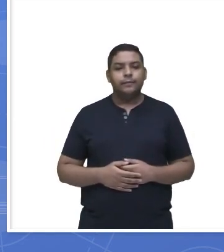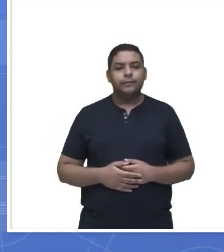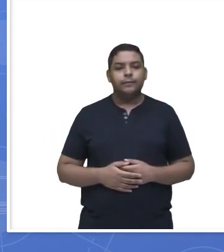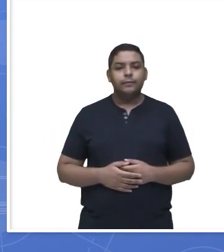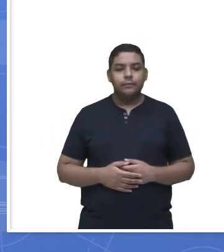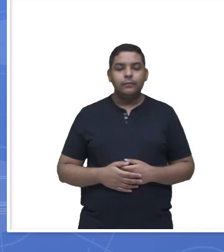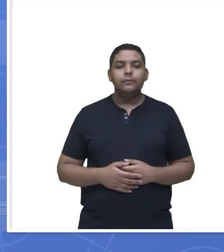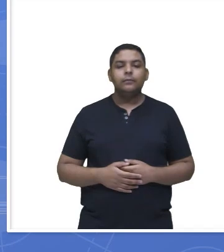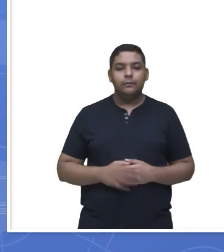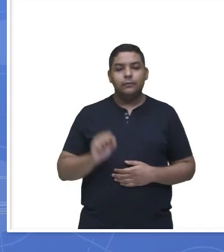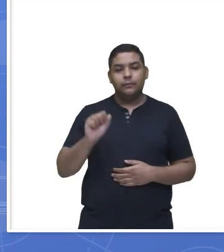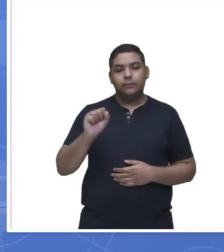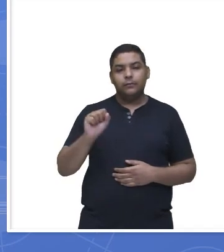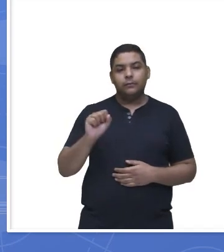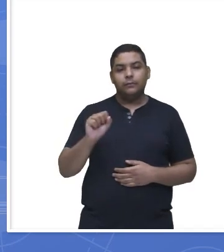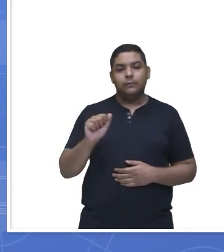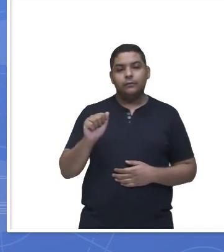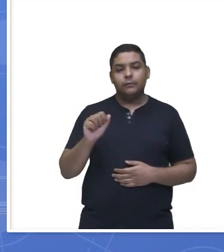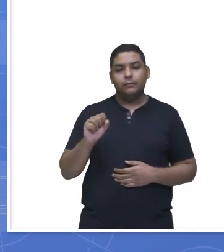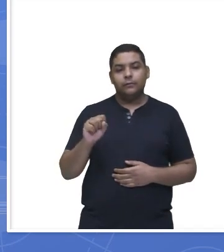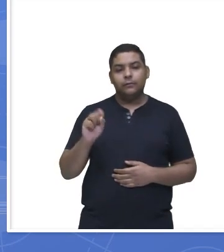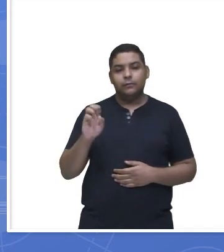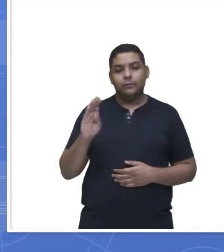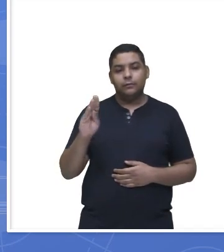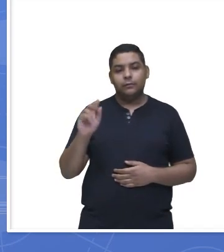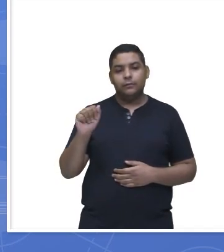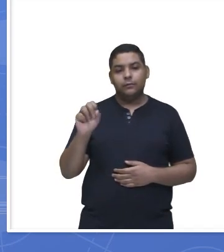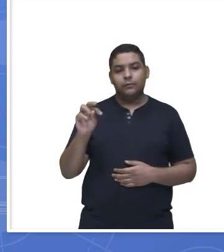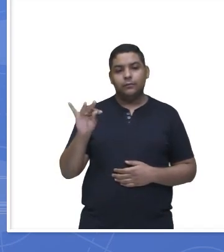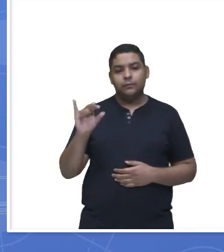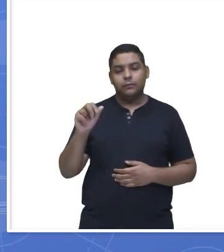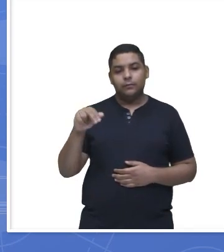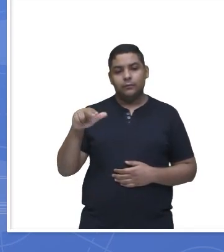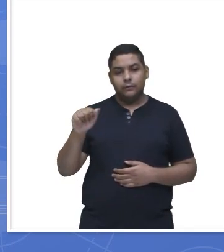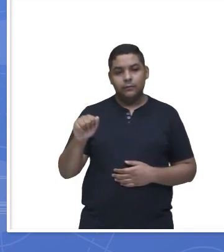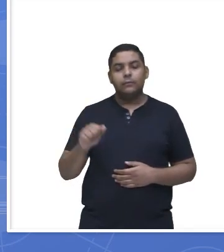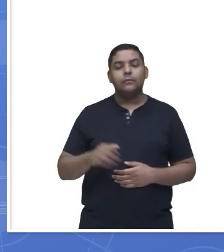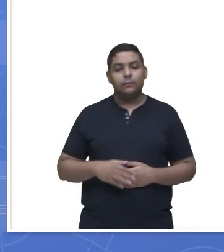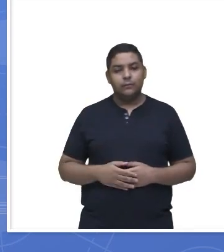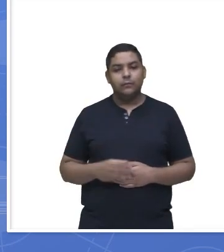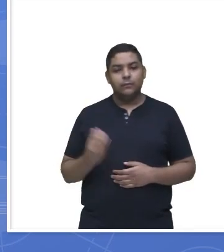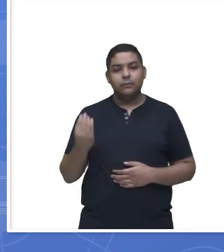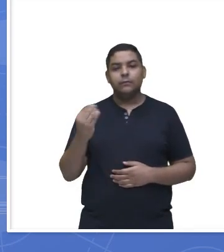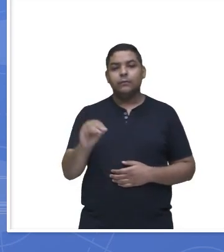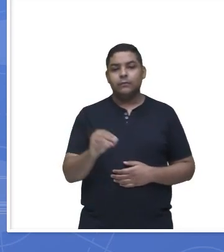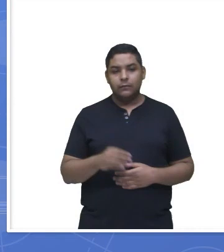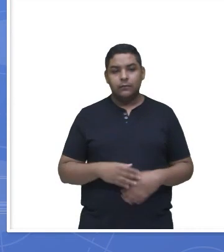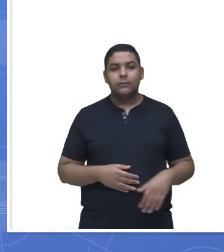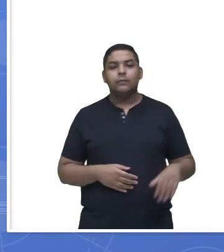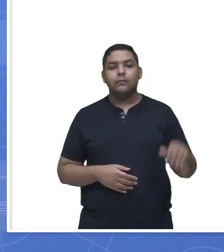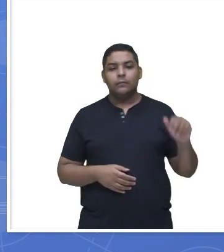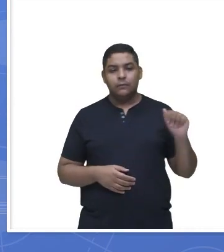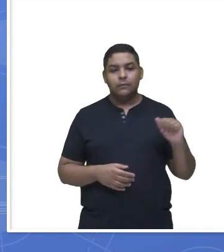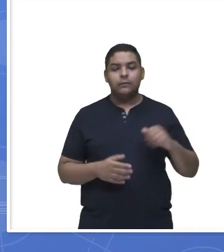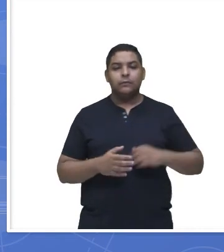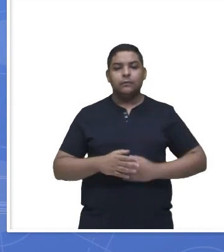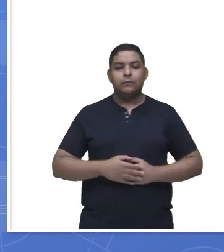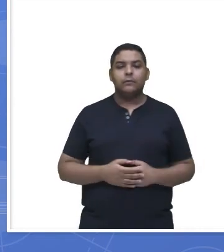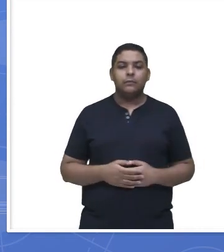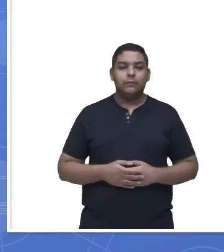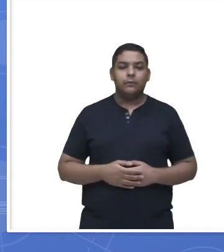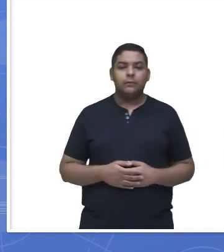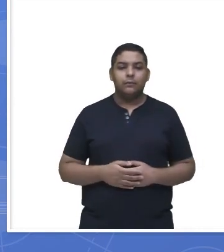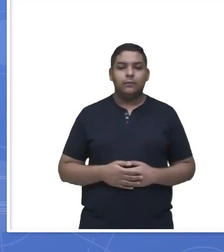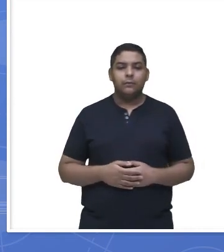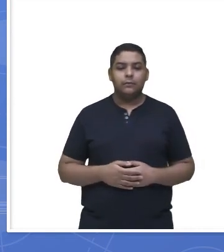participando. Sebastiana Braga também. Sebastiana Braga acha que é a letra A. É a Glória Maria, acha que é a letra A.